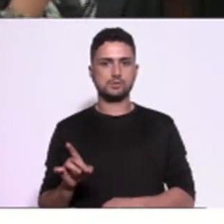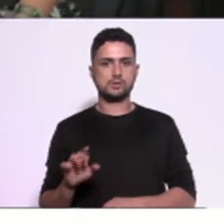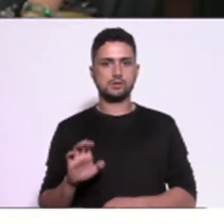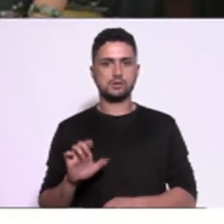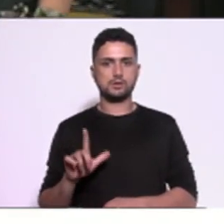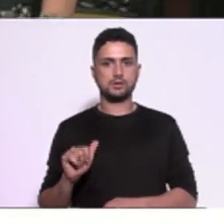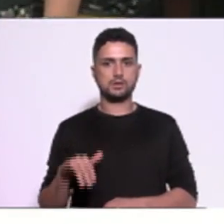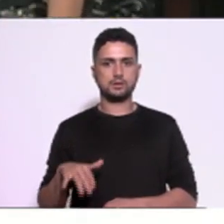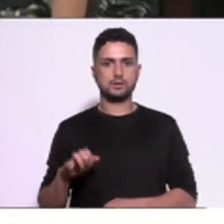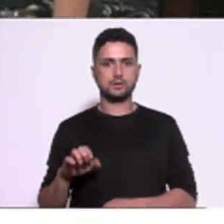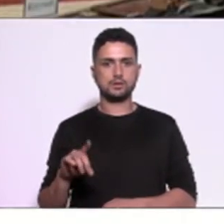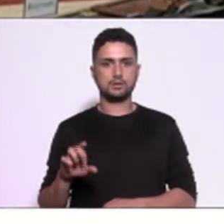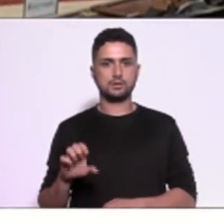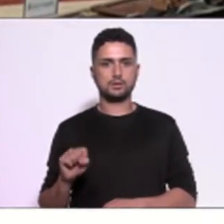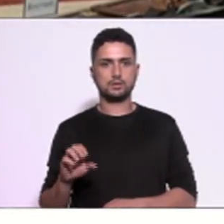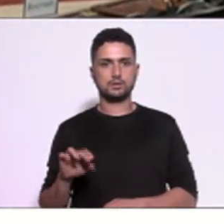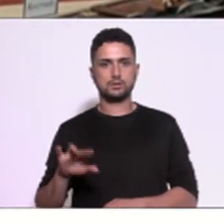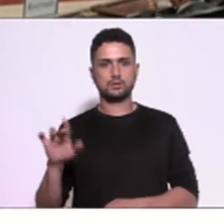de Souza Carrilho.